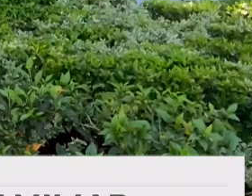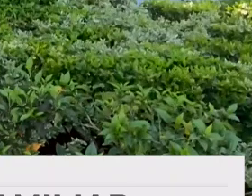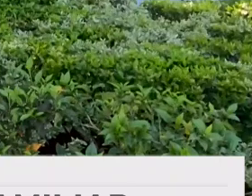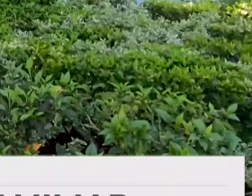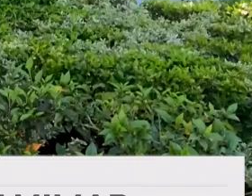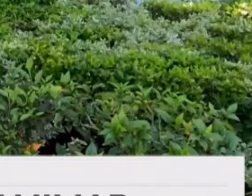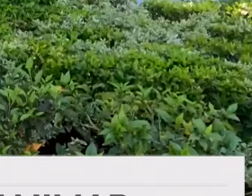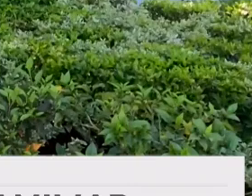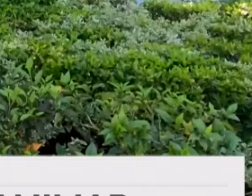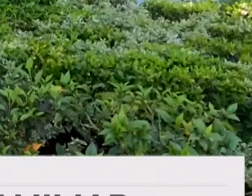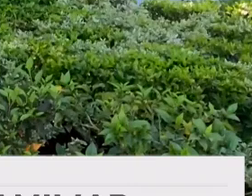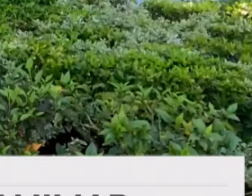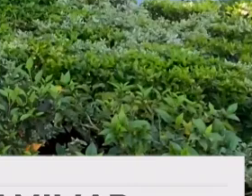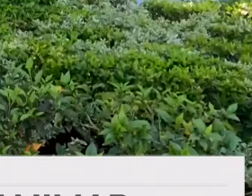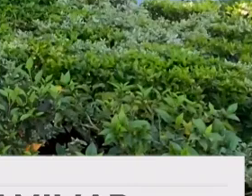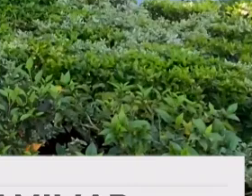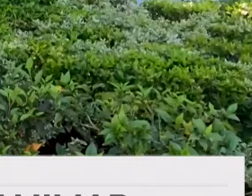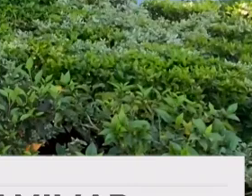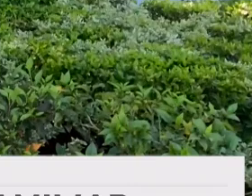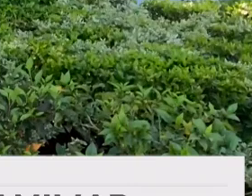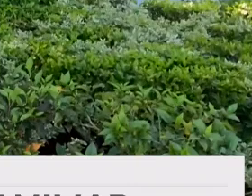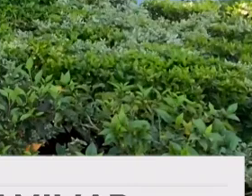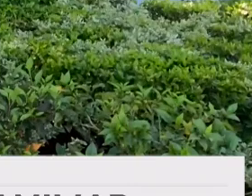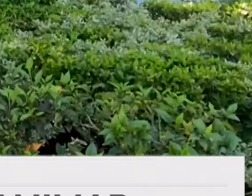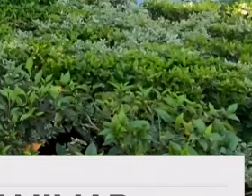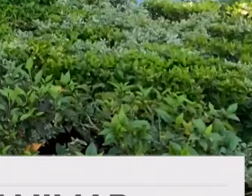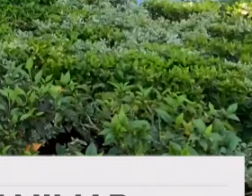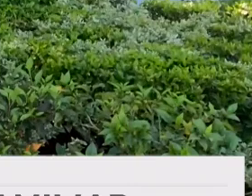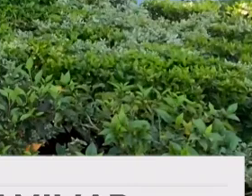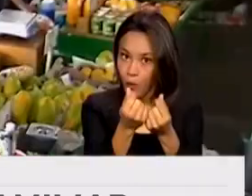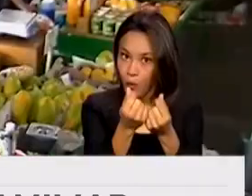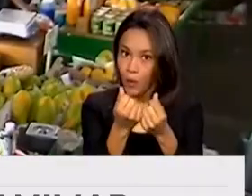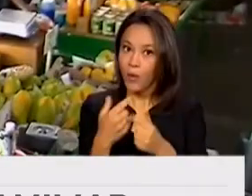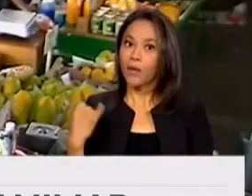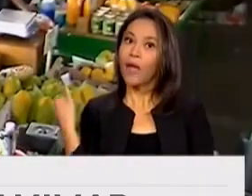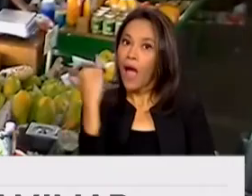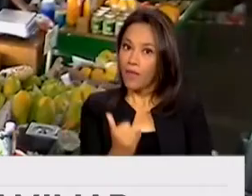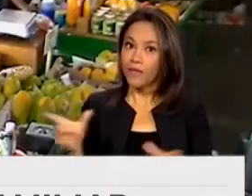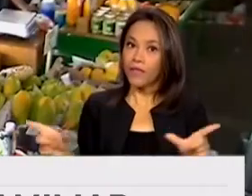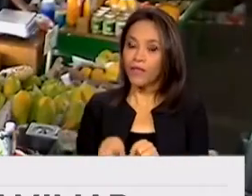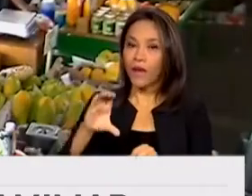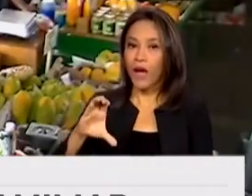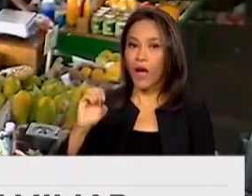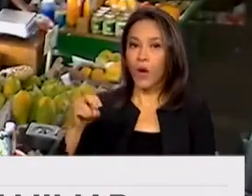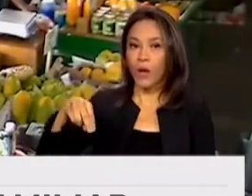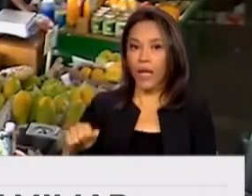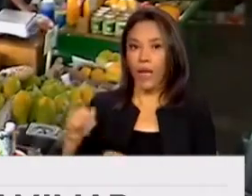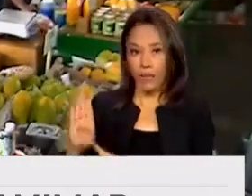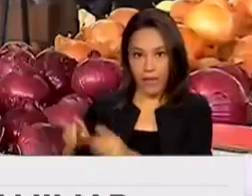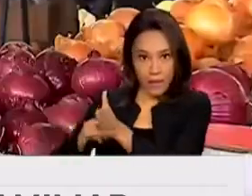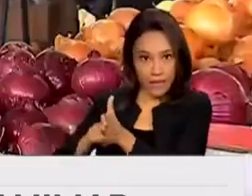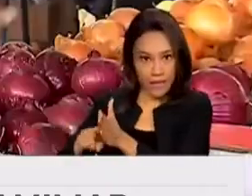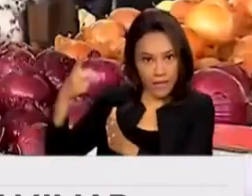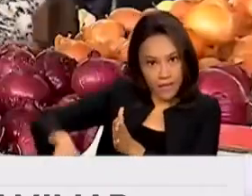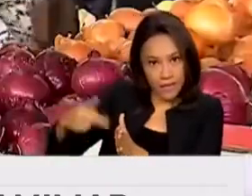mínimo de 30%. Então, é o mínimo que deve ser observado nesse programa de aquisição de alimentos de pequenos agricultores,